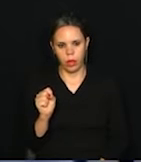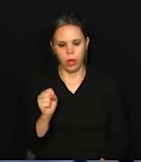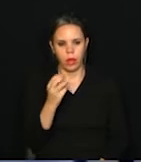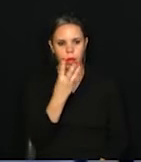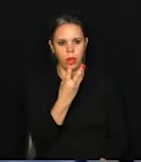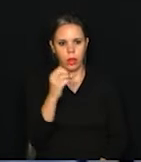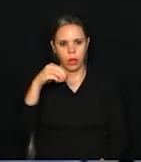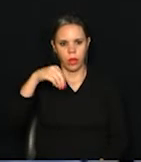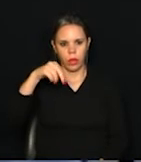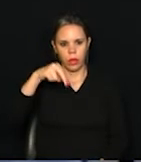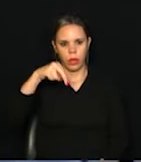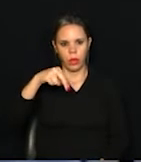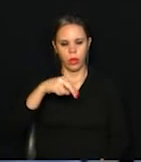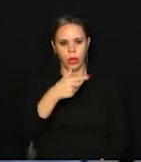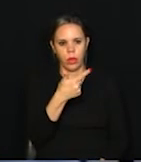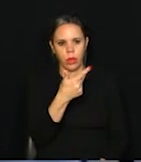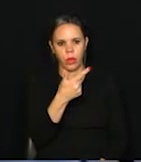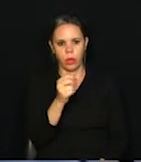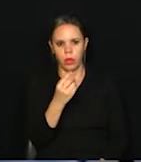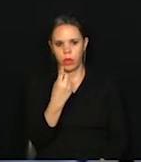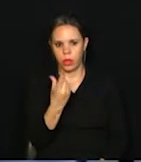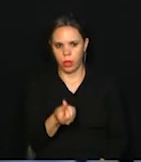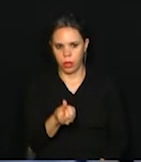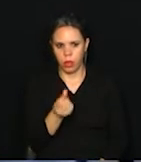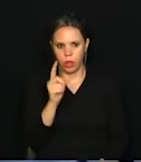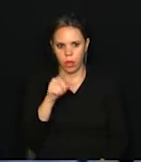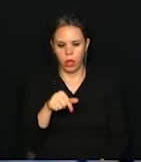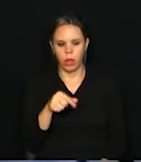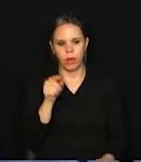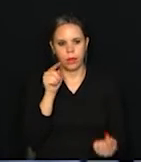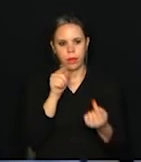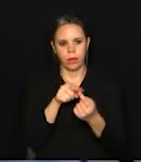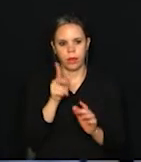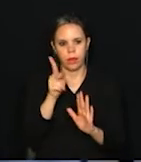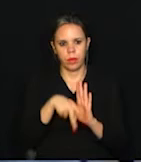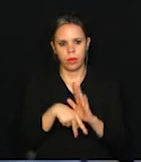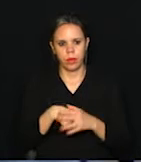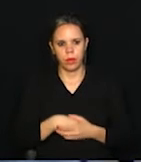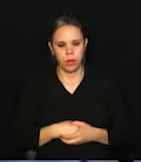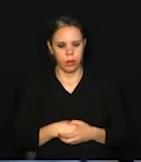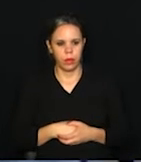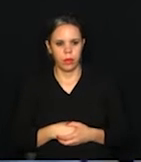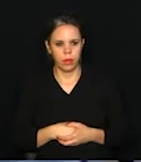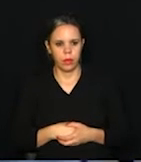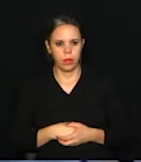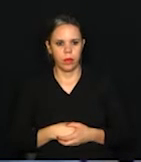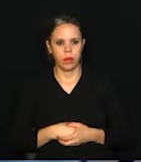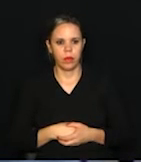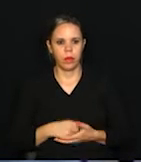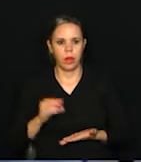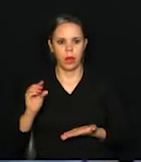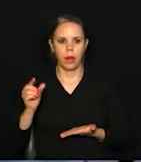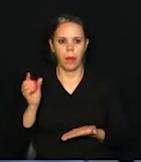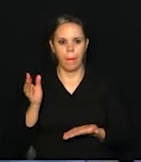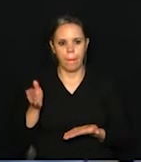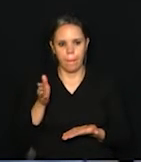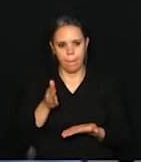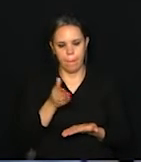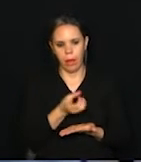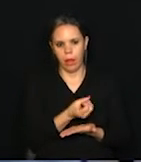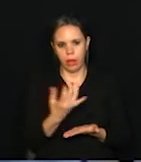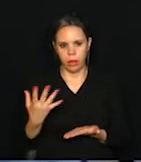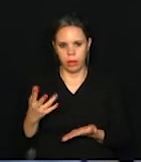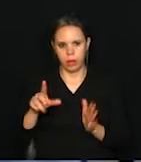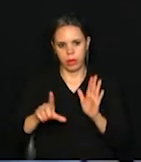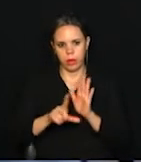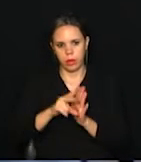30 de novembro de 2016. E era minha intenção ir projetando parcialmente toda essa base legal para a gente ler